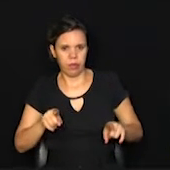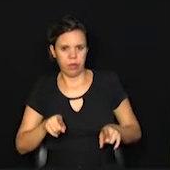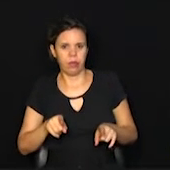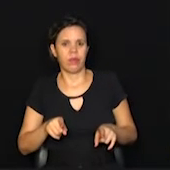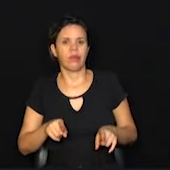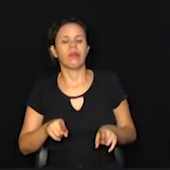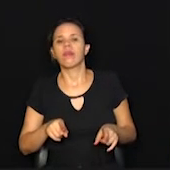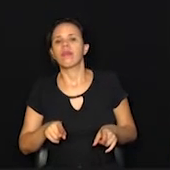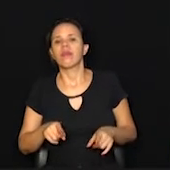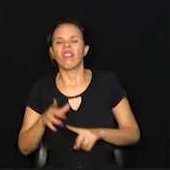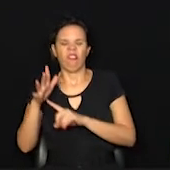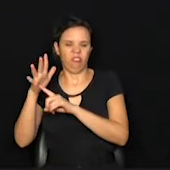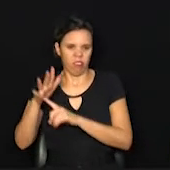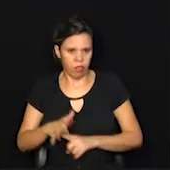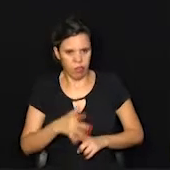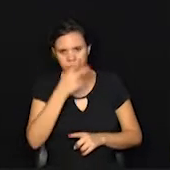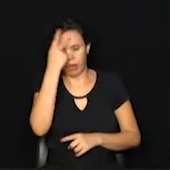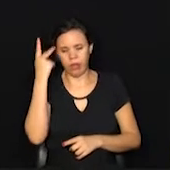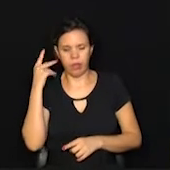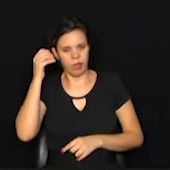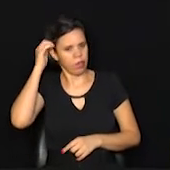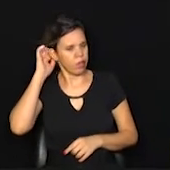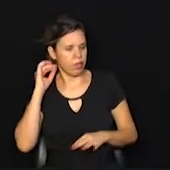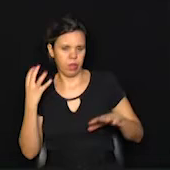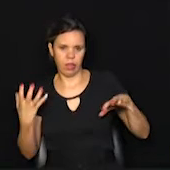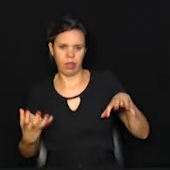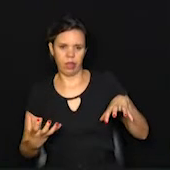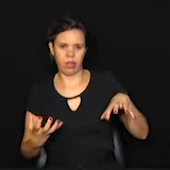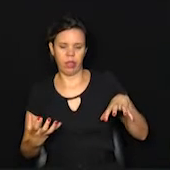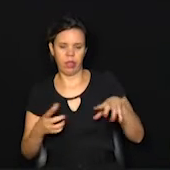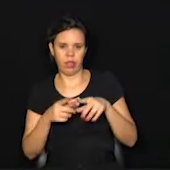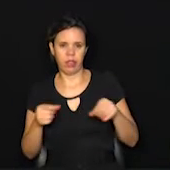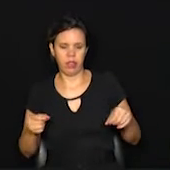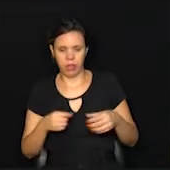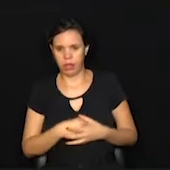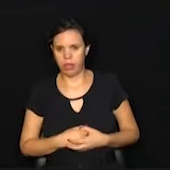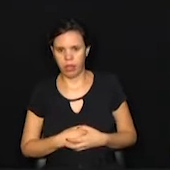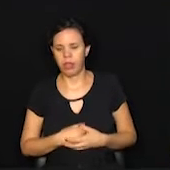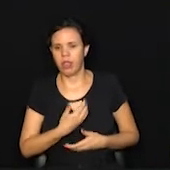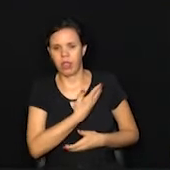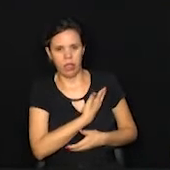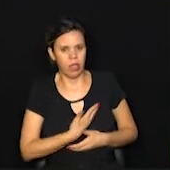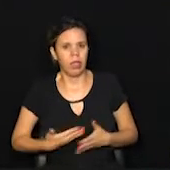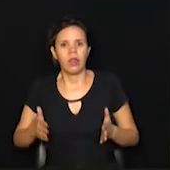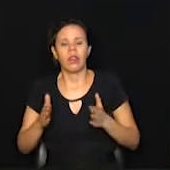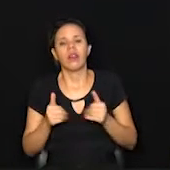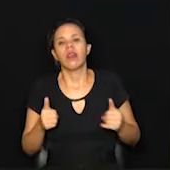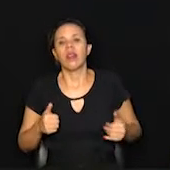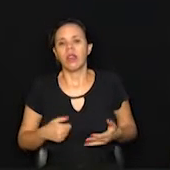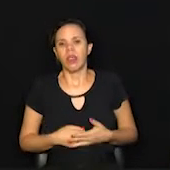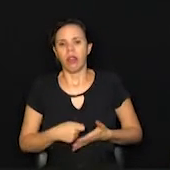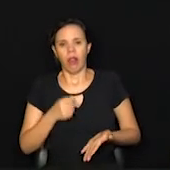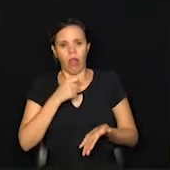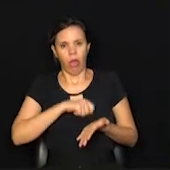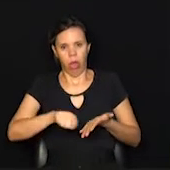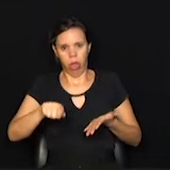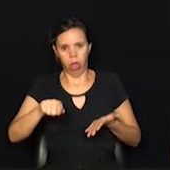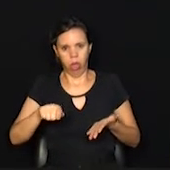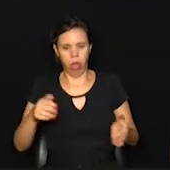torturadores né o o Congresso é o governo pede autorização para